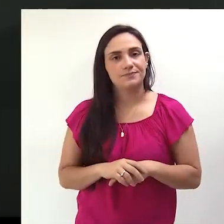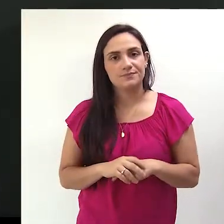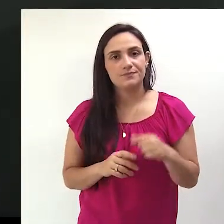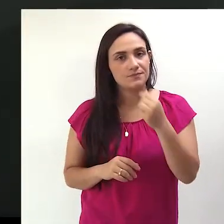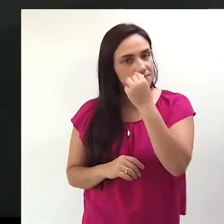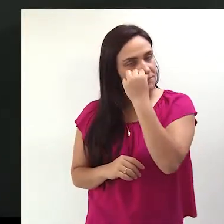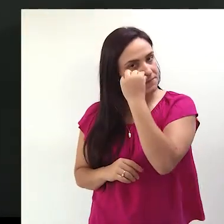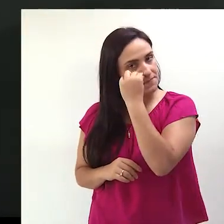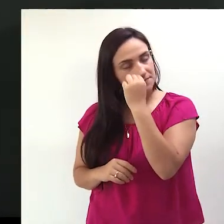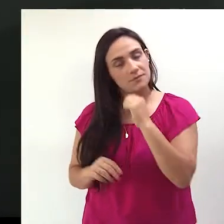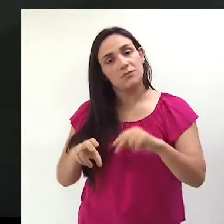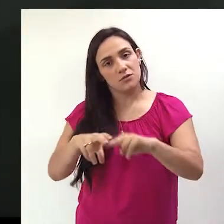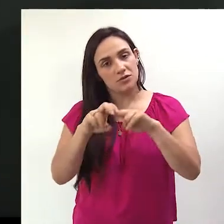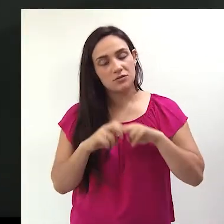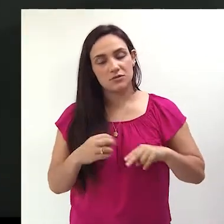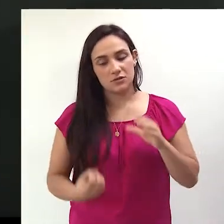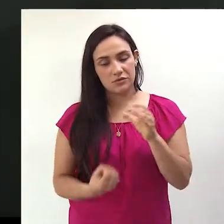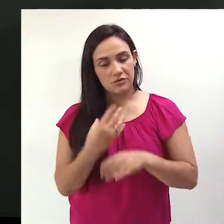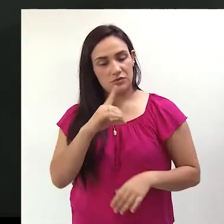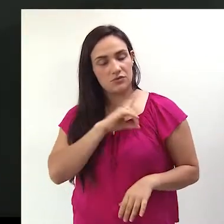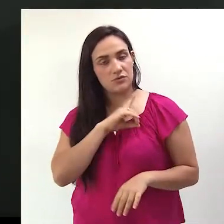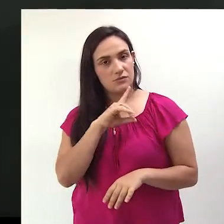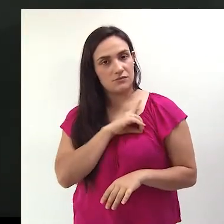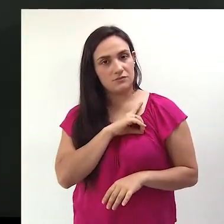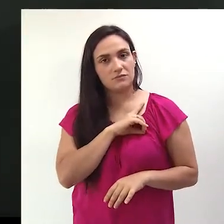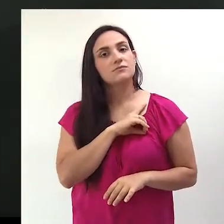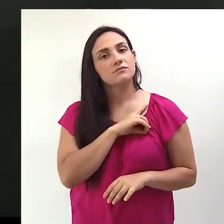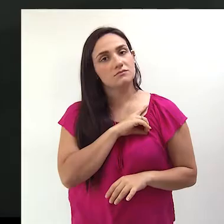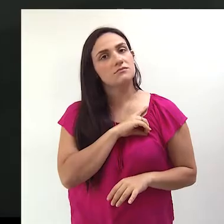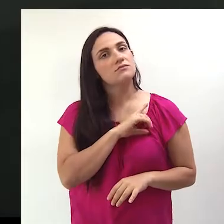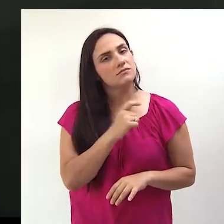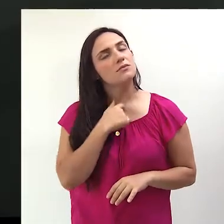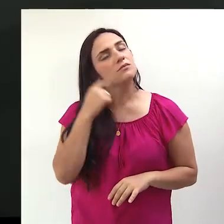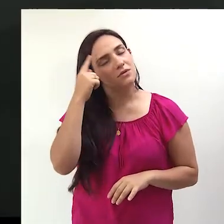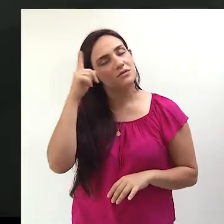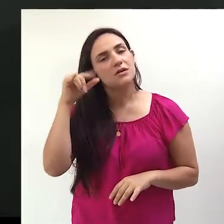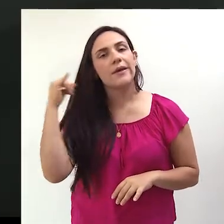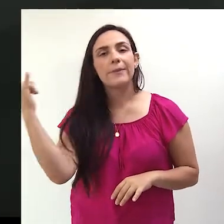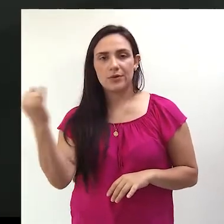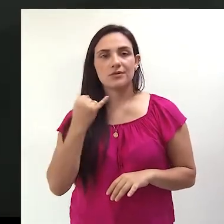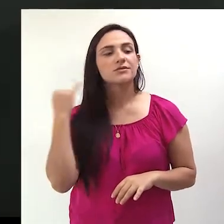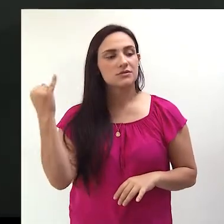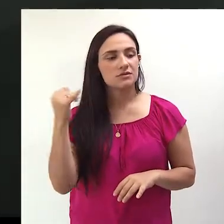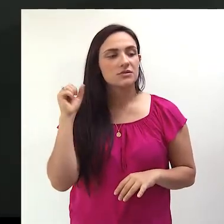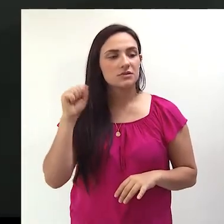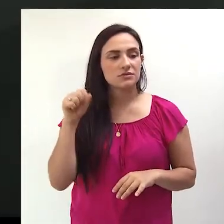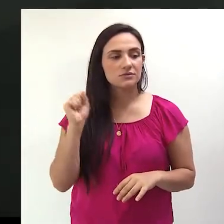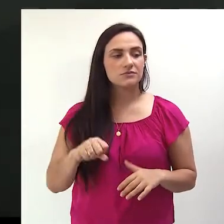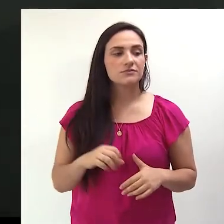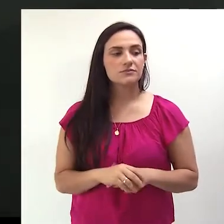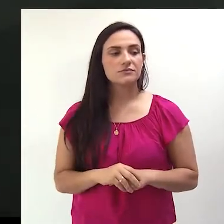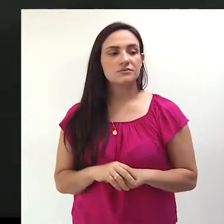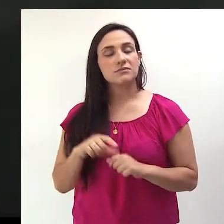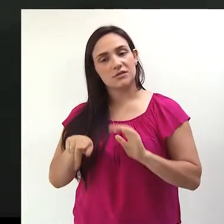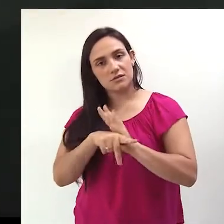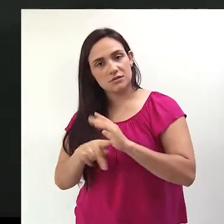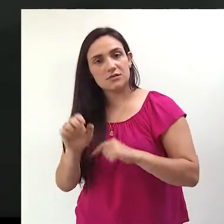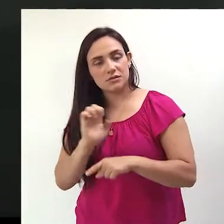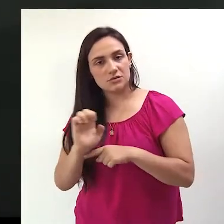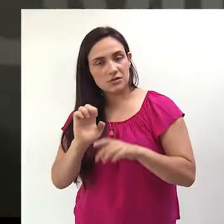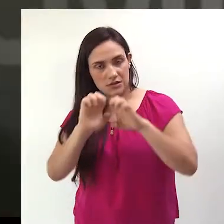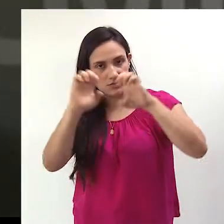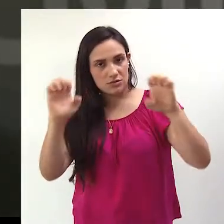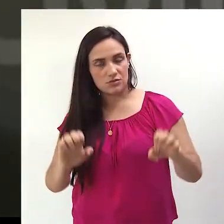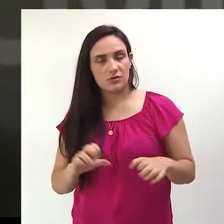sensibilidade do governo, desse momento, em criar essa unidade, que nós vemos como importantíssima dentro da estrutura da Polícia